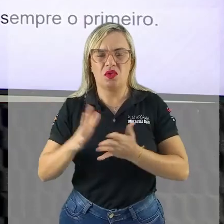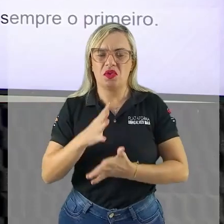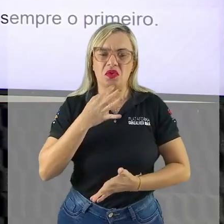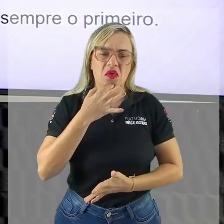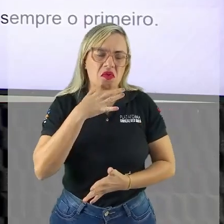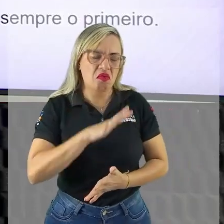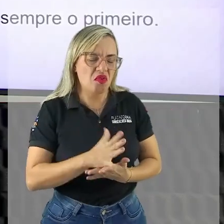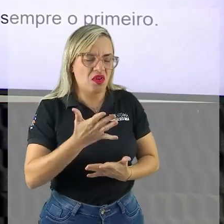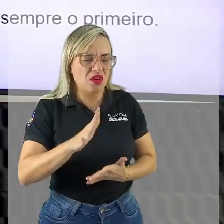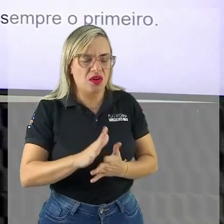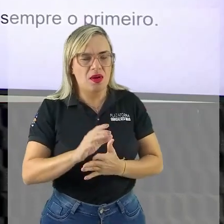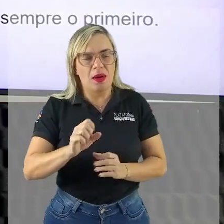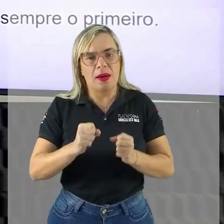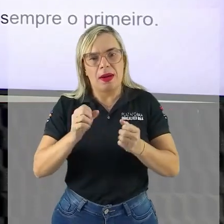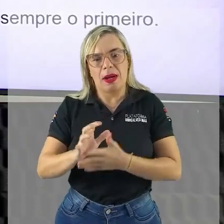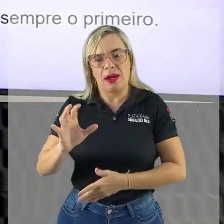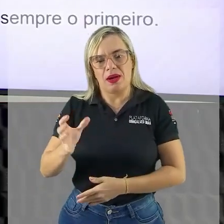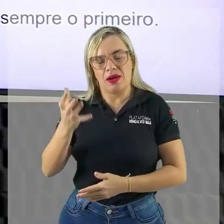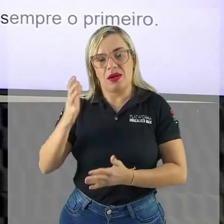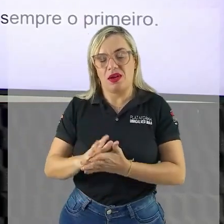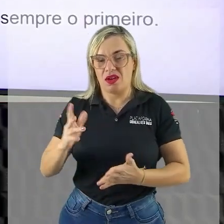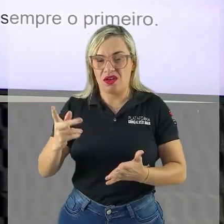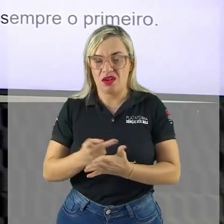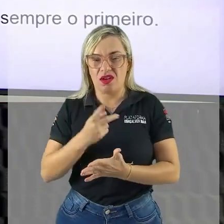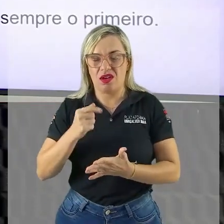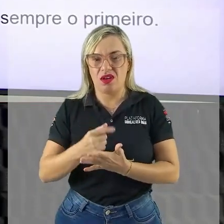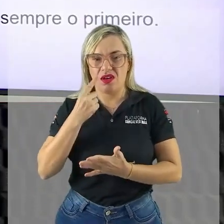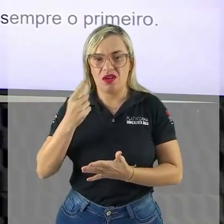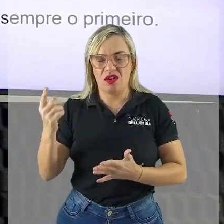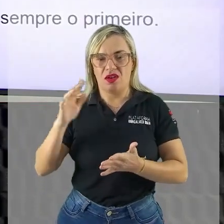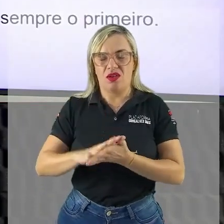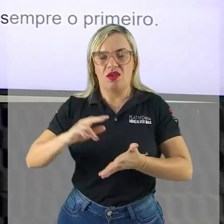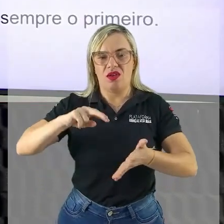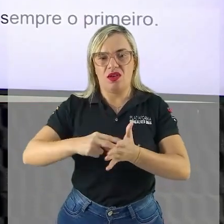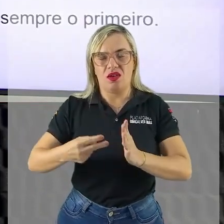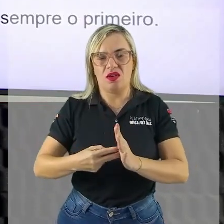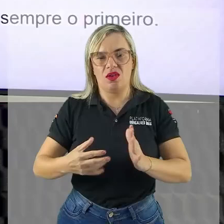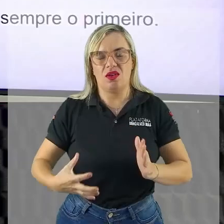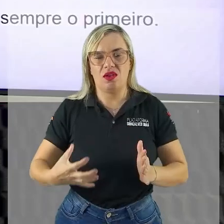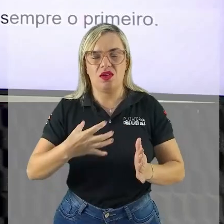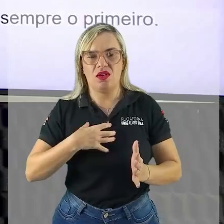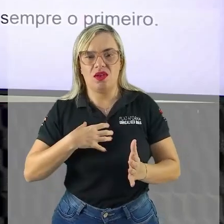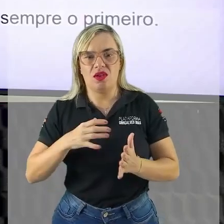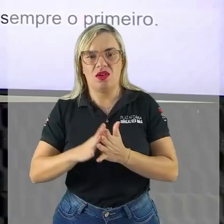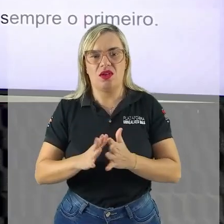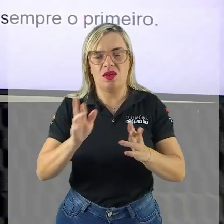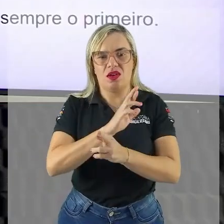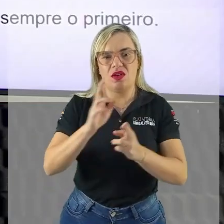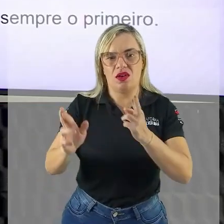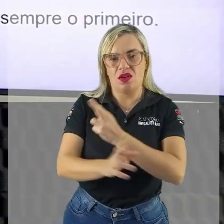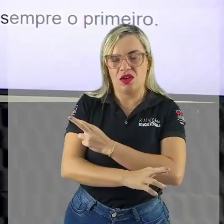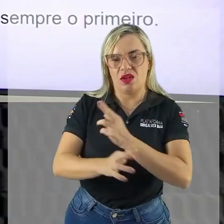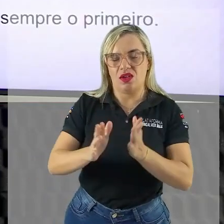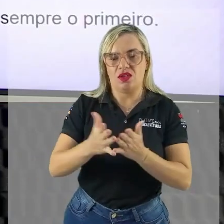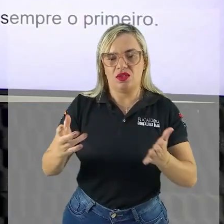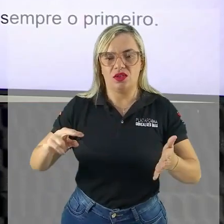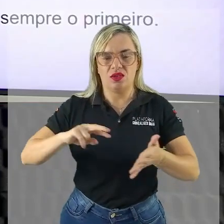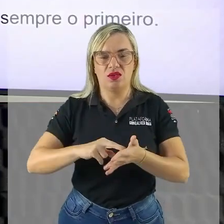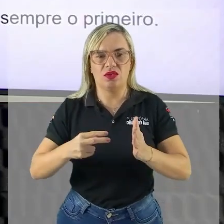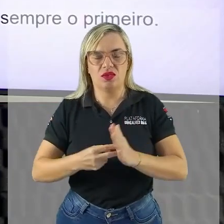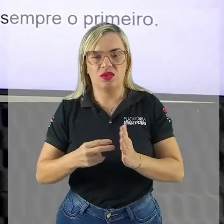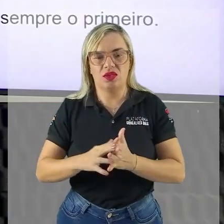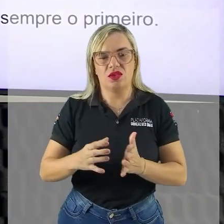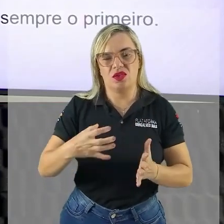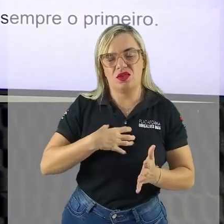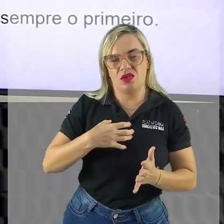o significado, você está correndo sério risco de prejudicar a semântica do seu texto, a relação de sentido. E mais, isso